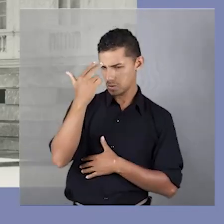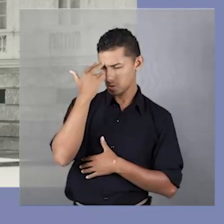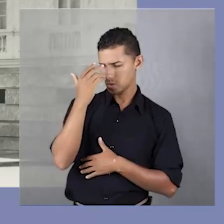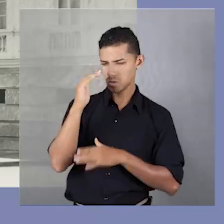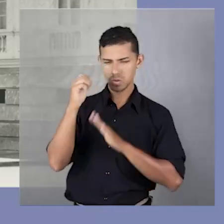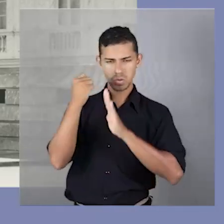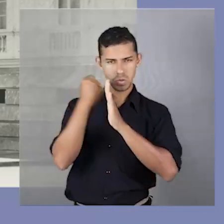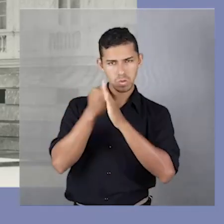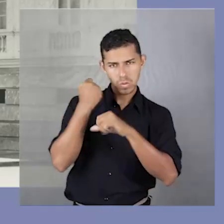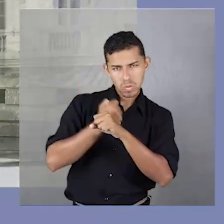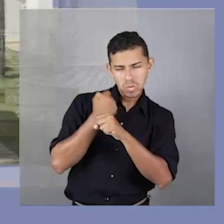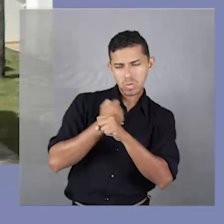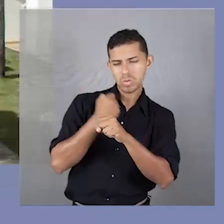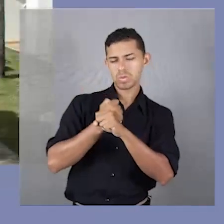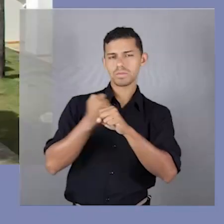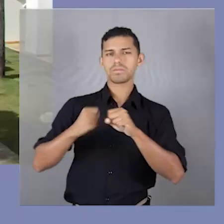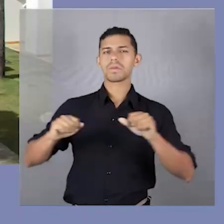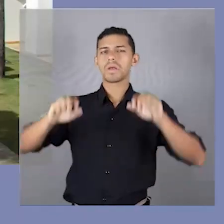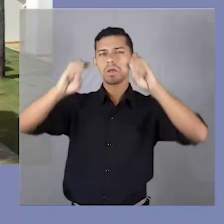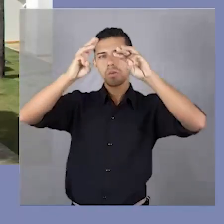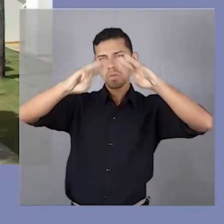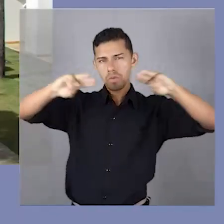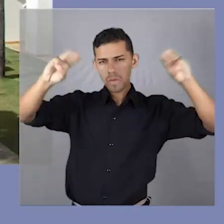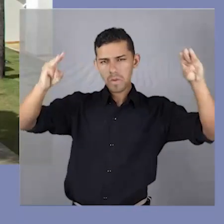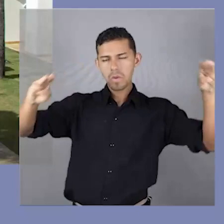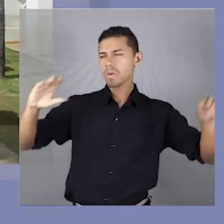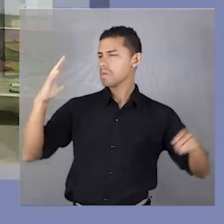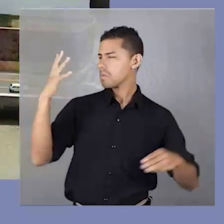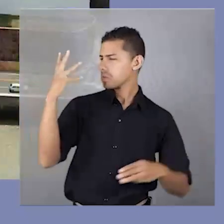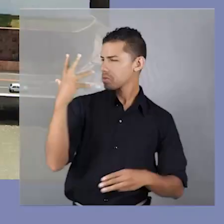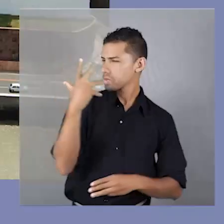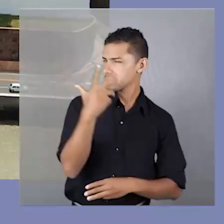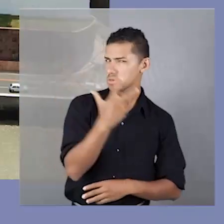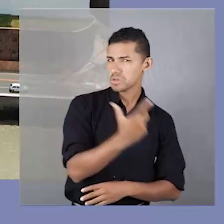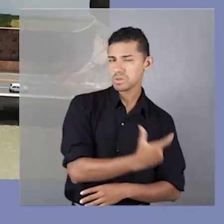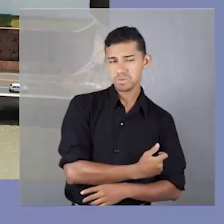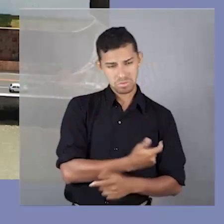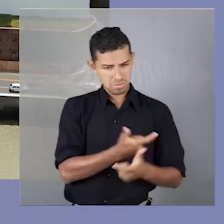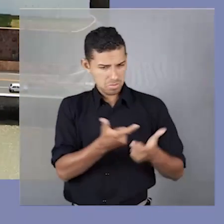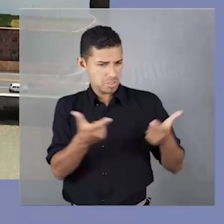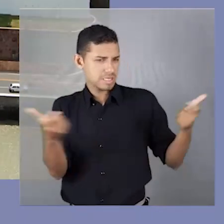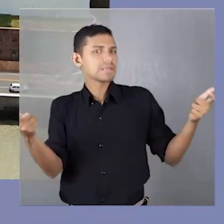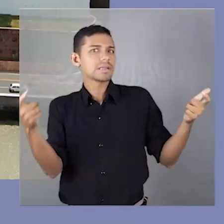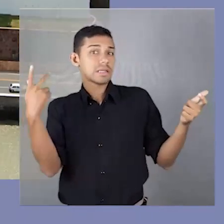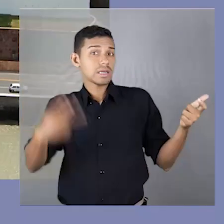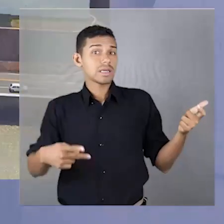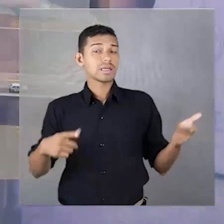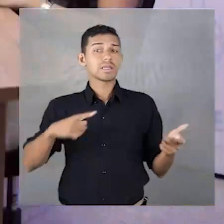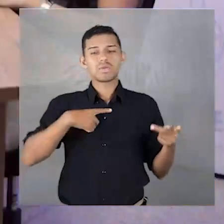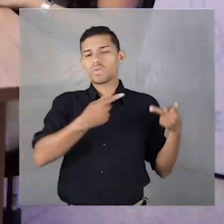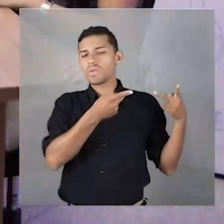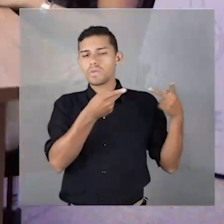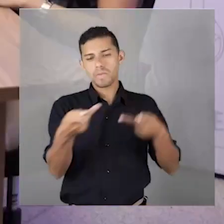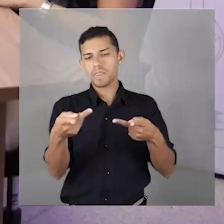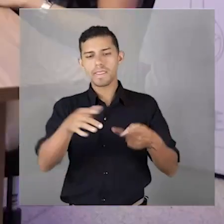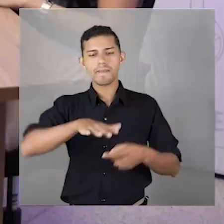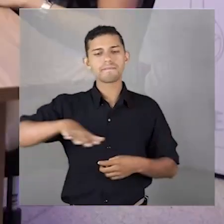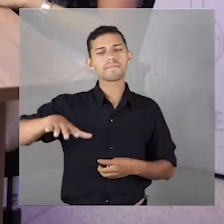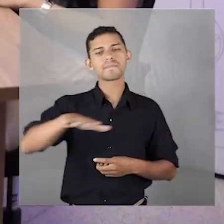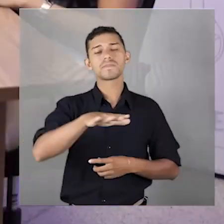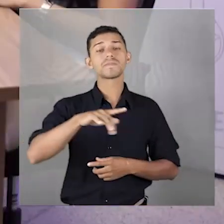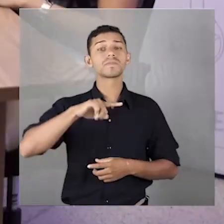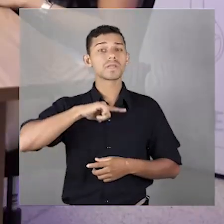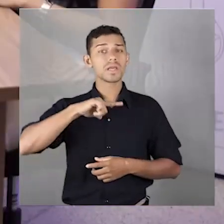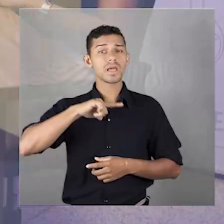do prédio, que é um prédio muito bonito, todo mundo já deve ter visto, ele é imenso, né? Dentro da nossa ala de visitação,